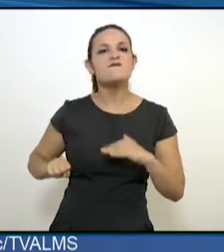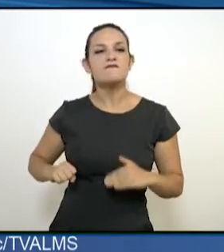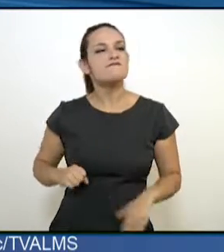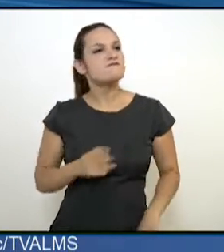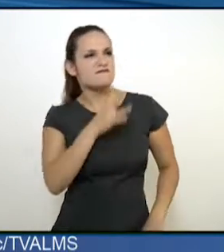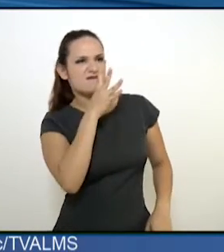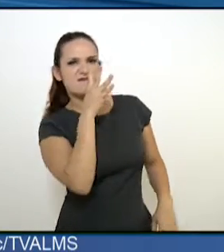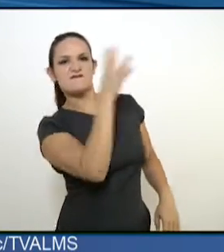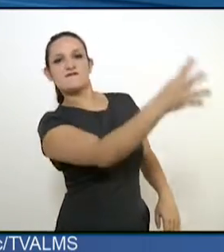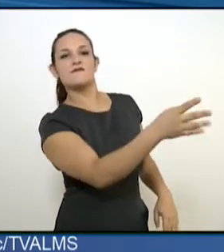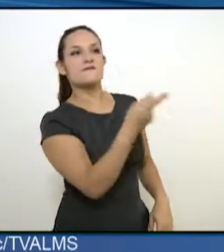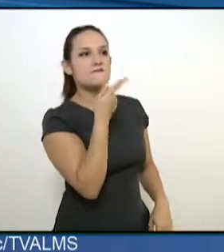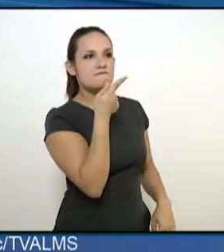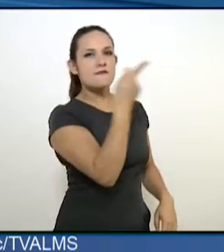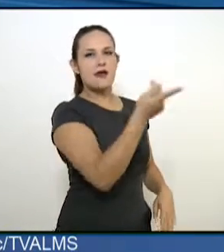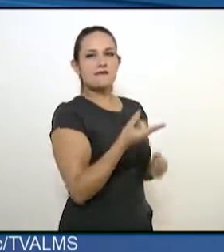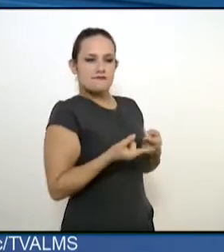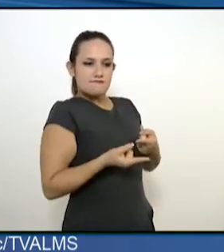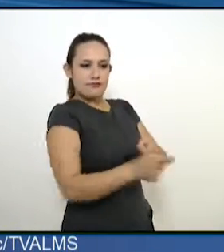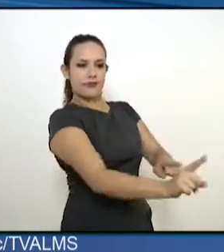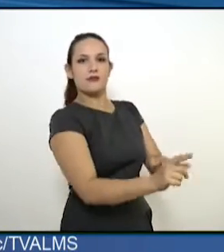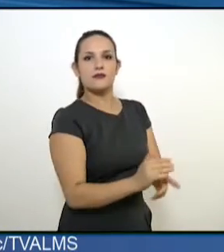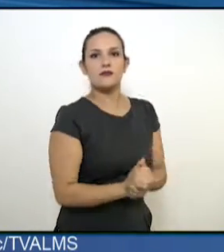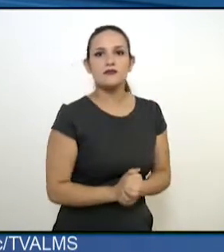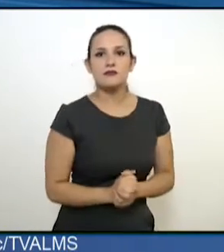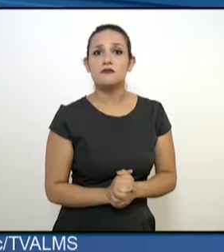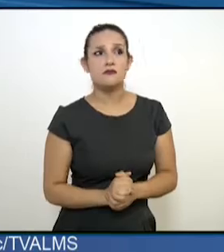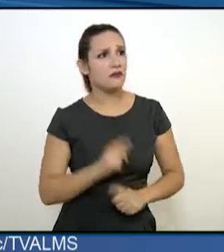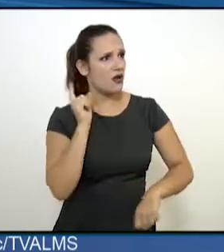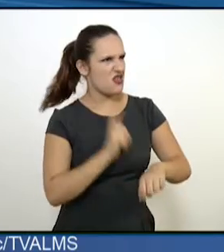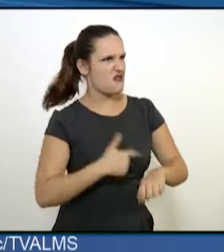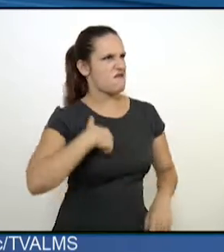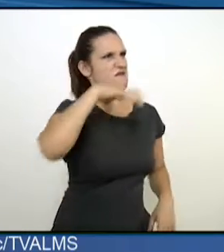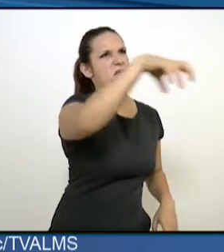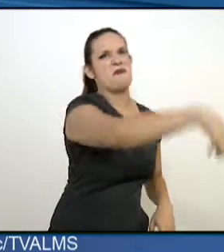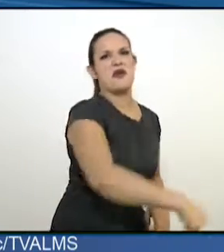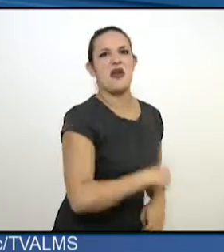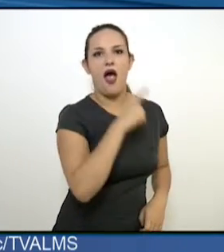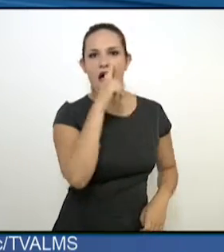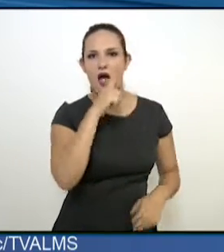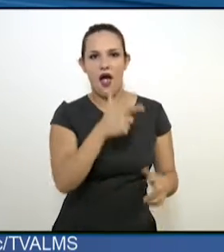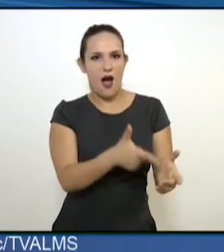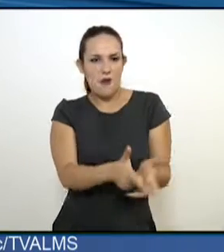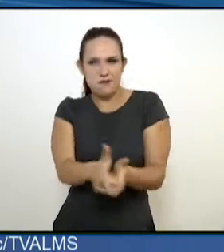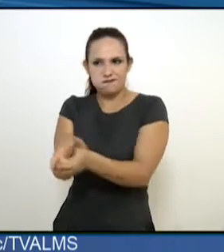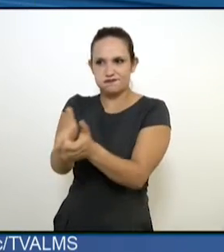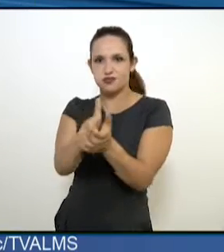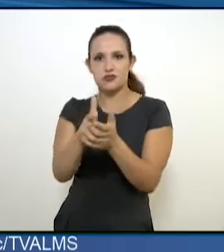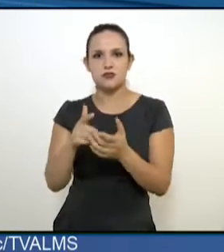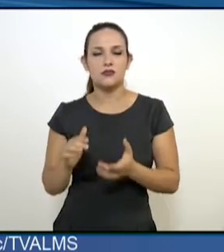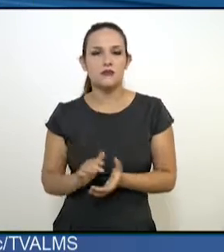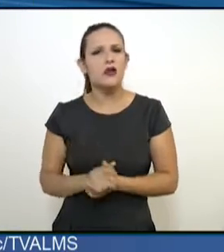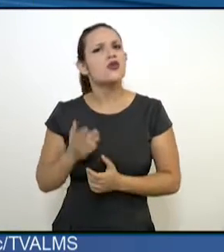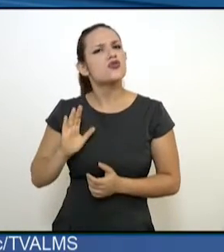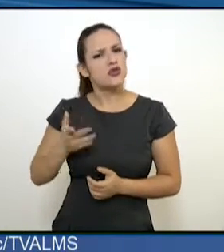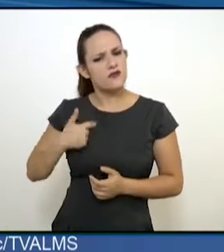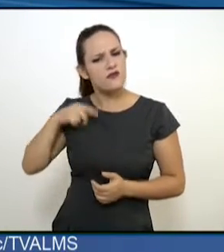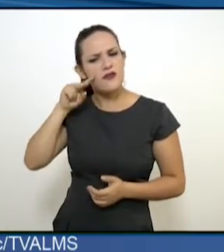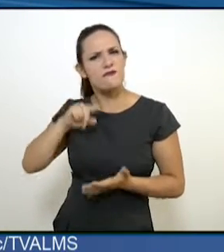soldados brasileiros. E se bobear, toma a arma do soldado brasileiro. Nós vimos vários vídeos de